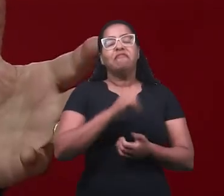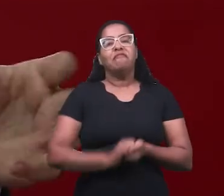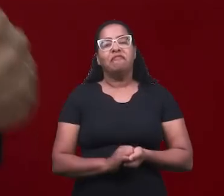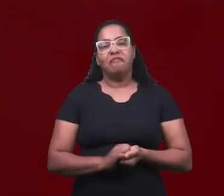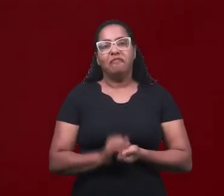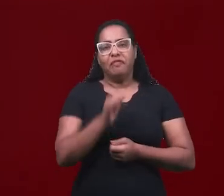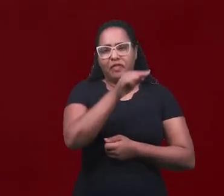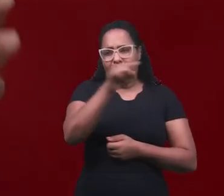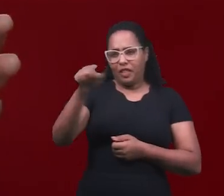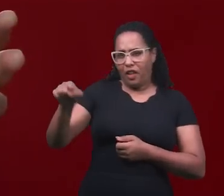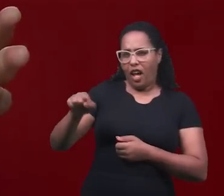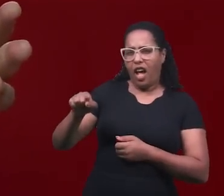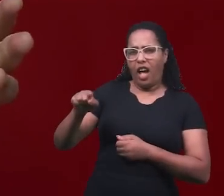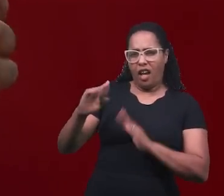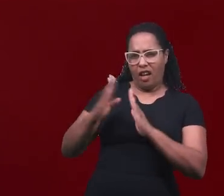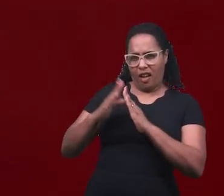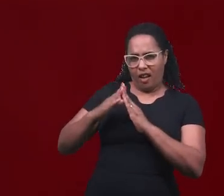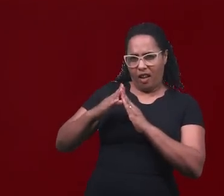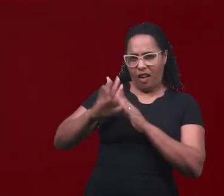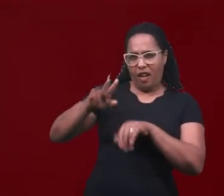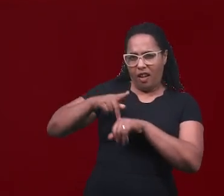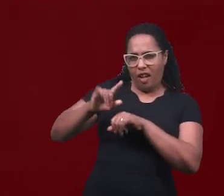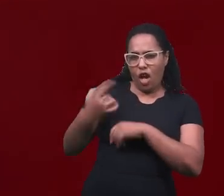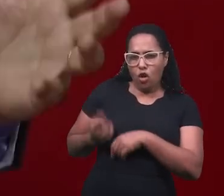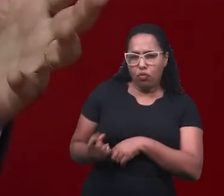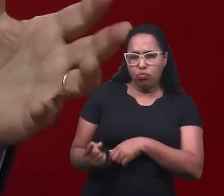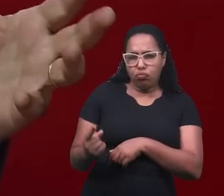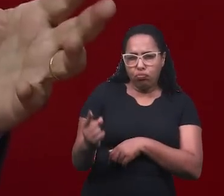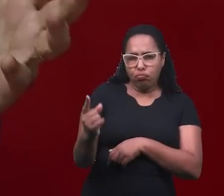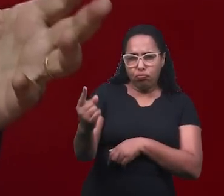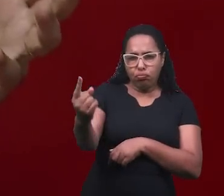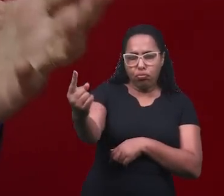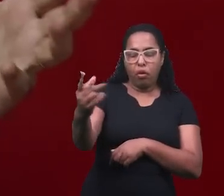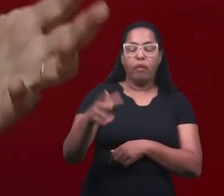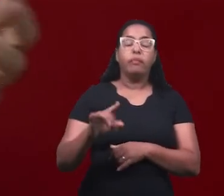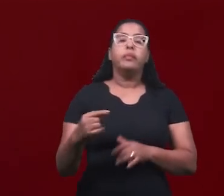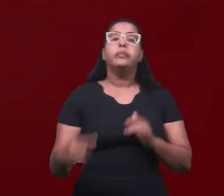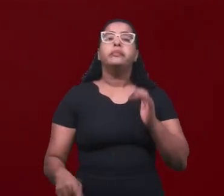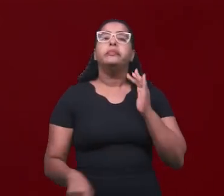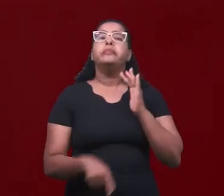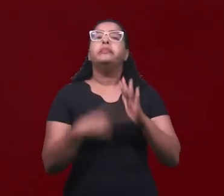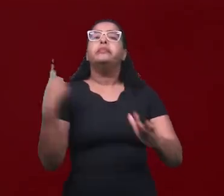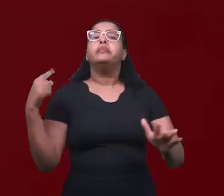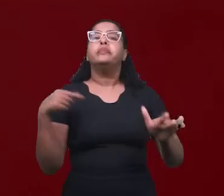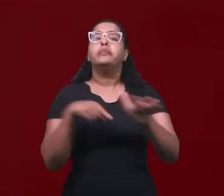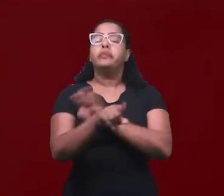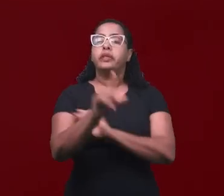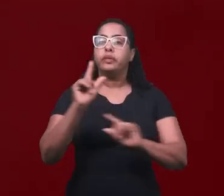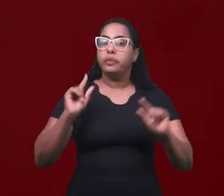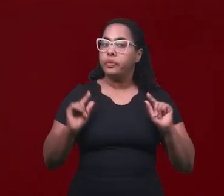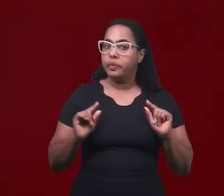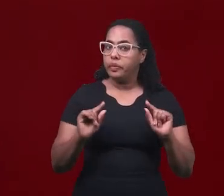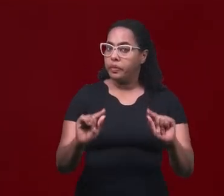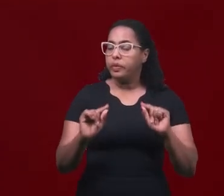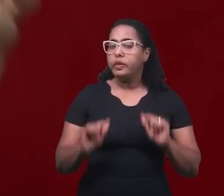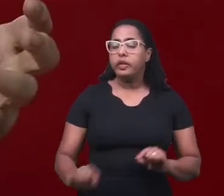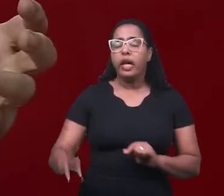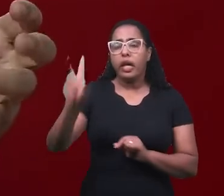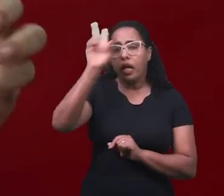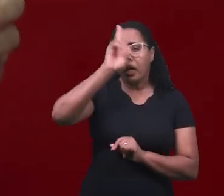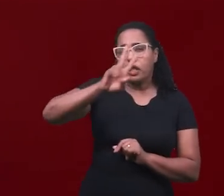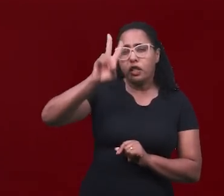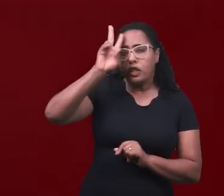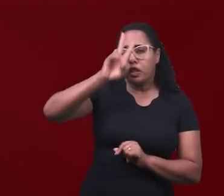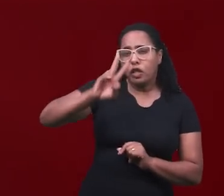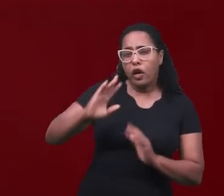Vocês estão num país distante e a primeira coisa que eu queria perguntar a vocês é qual é a